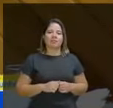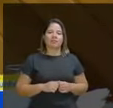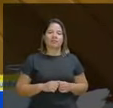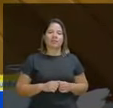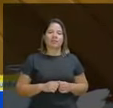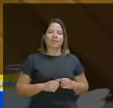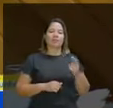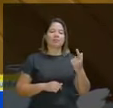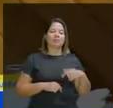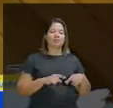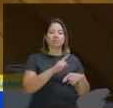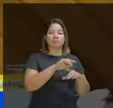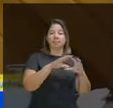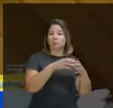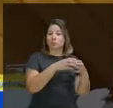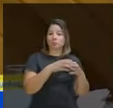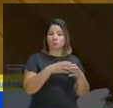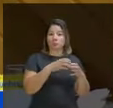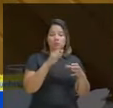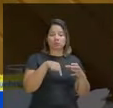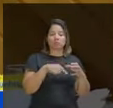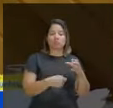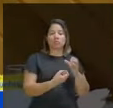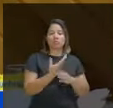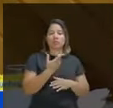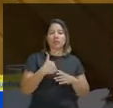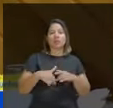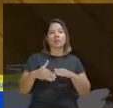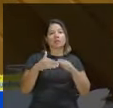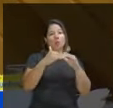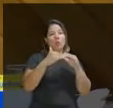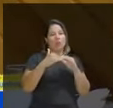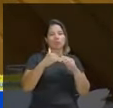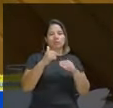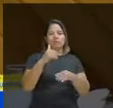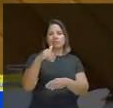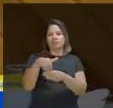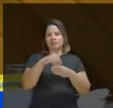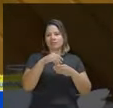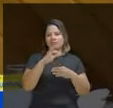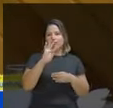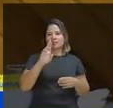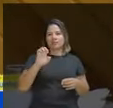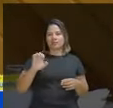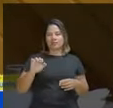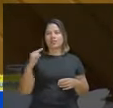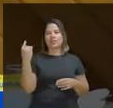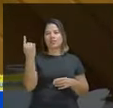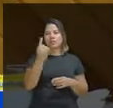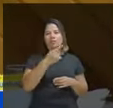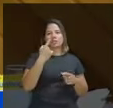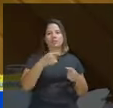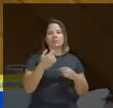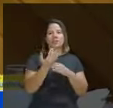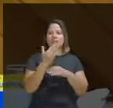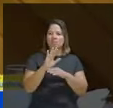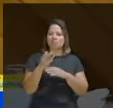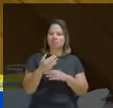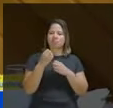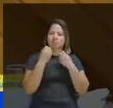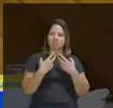é necessária a colaboração de todas as unidades do TRE Amapá, o que vem ocorrendo de forma efetiva e dentro dos prazos